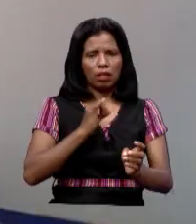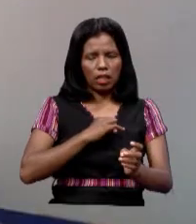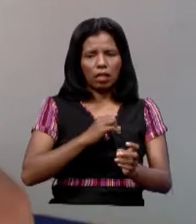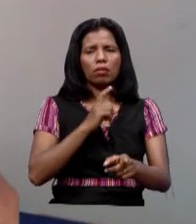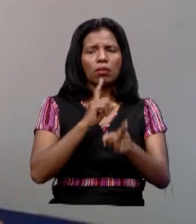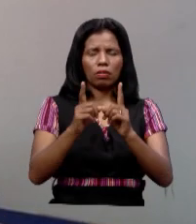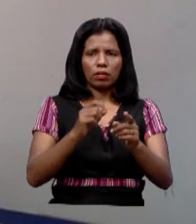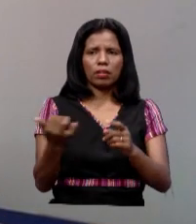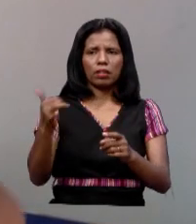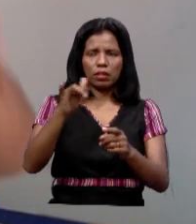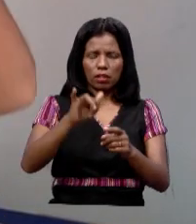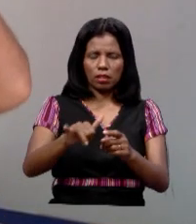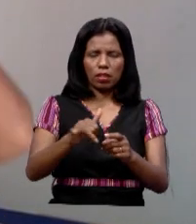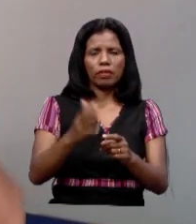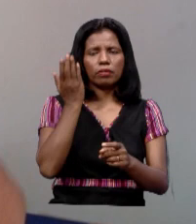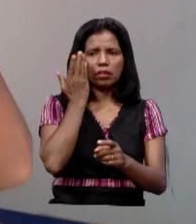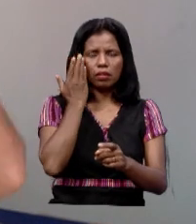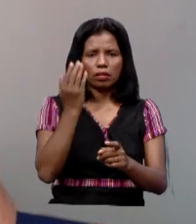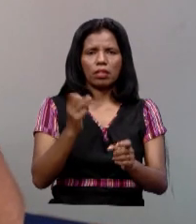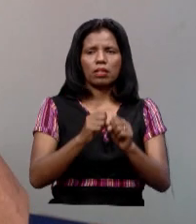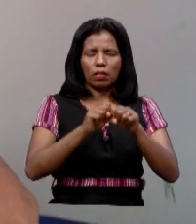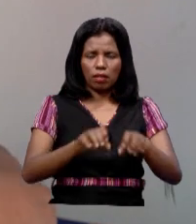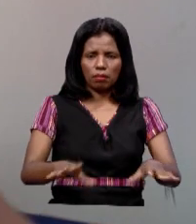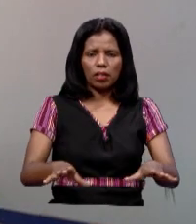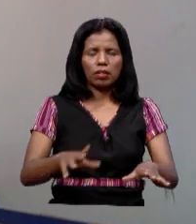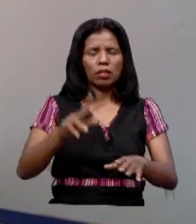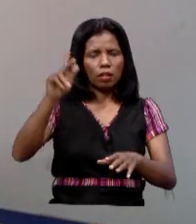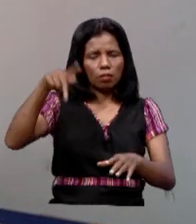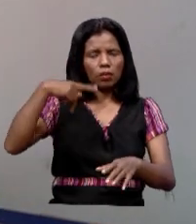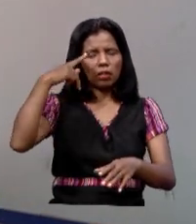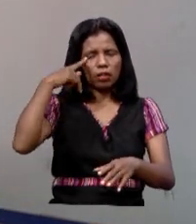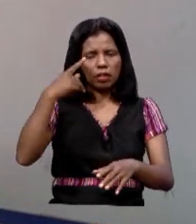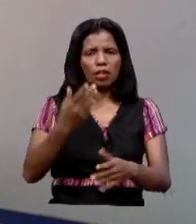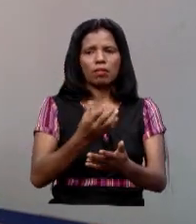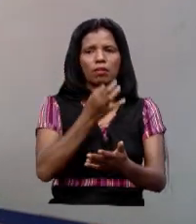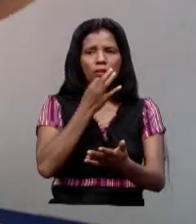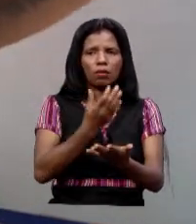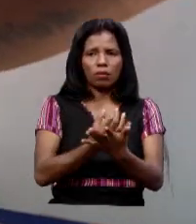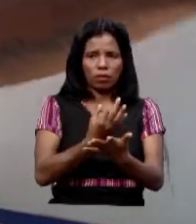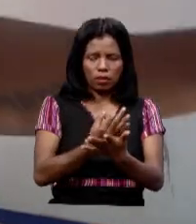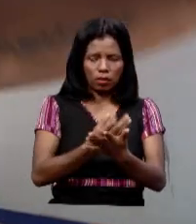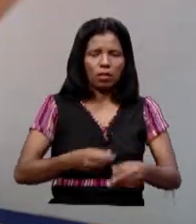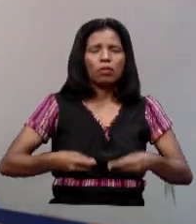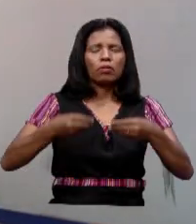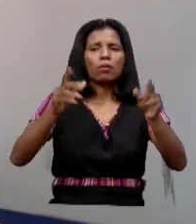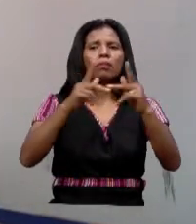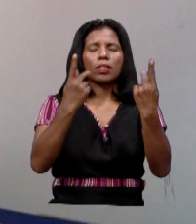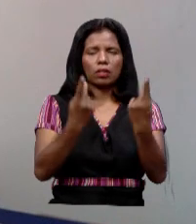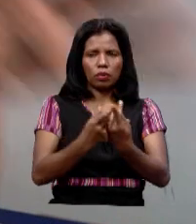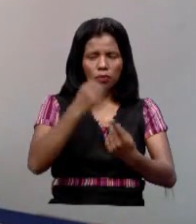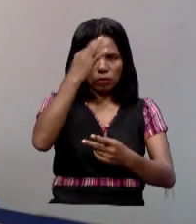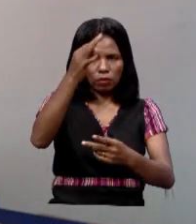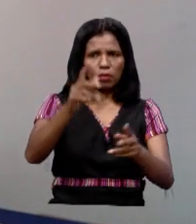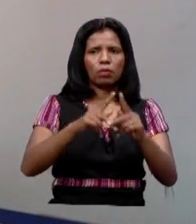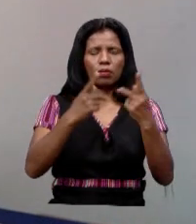kata sira sengaja hamosu politika sexta básica para osane foba companhia sira para abambura companhia sira ne ka